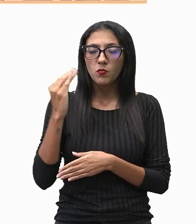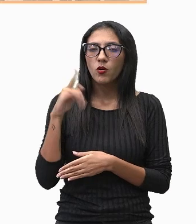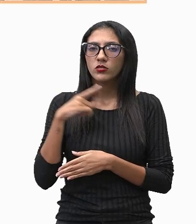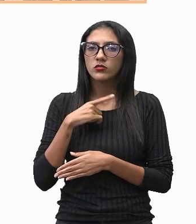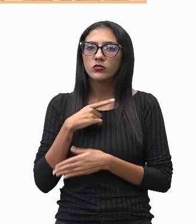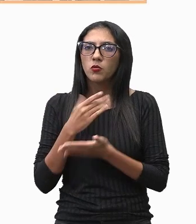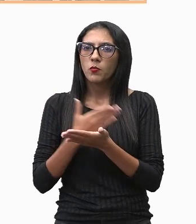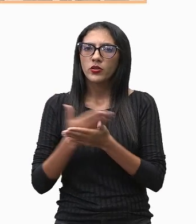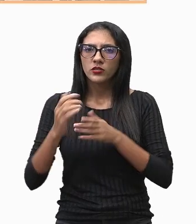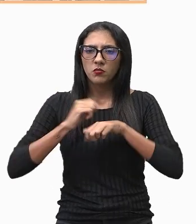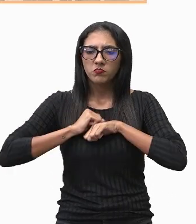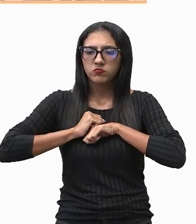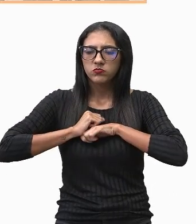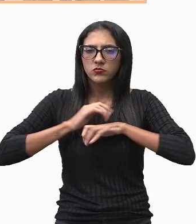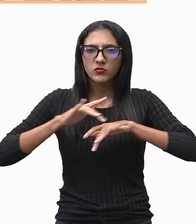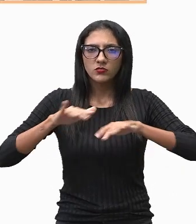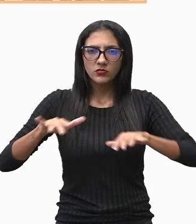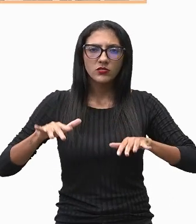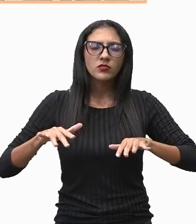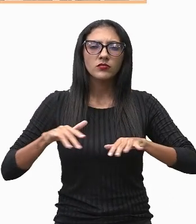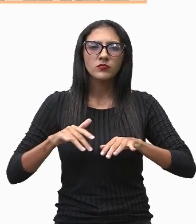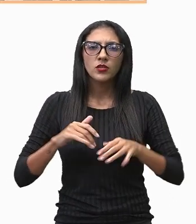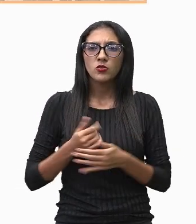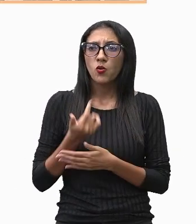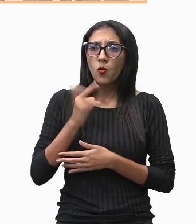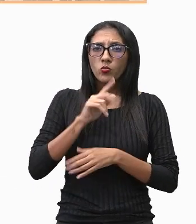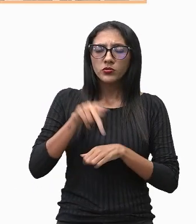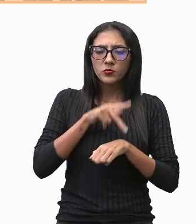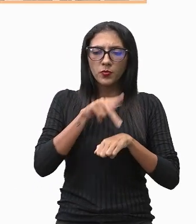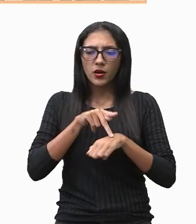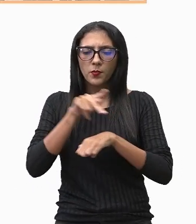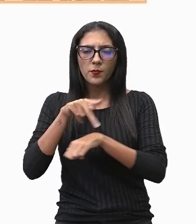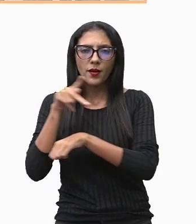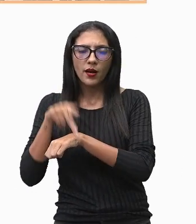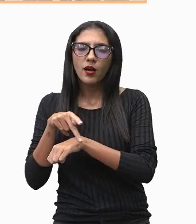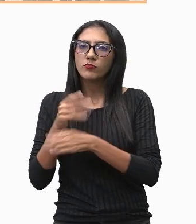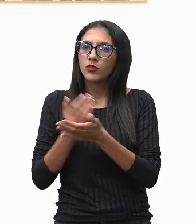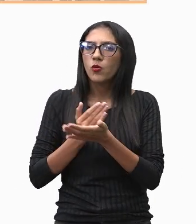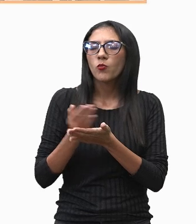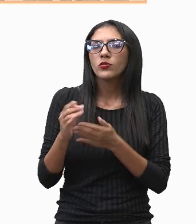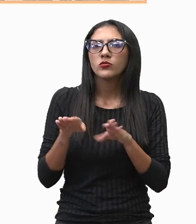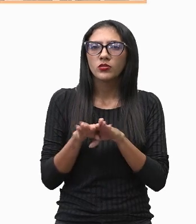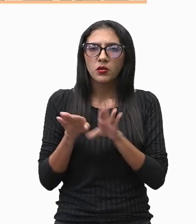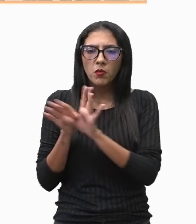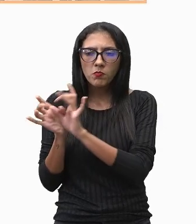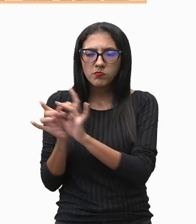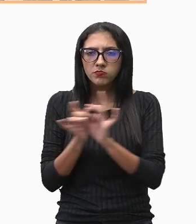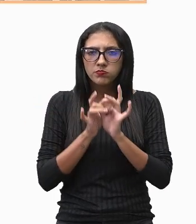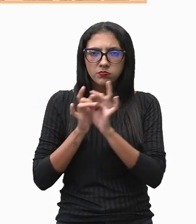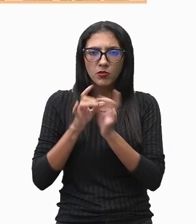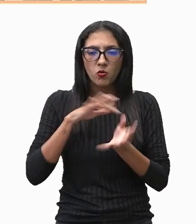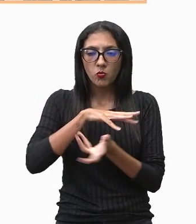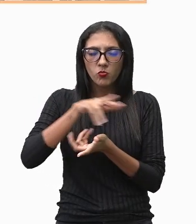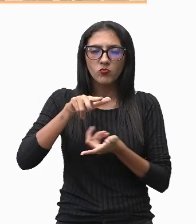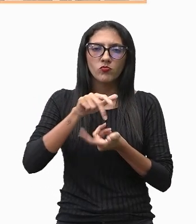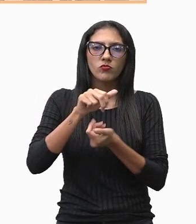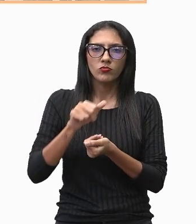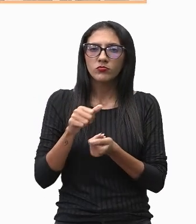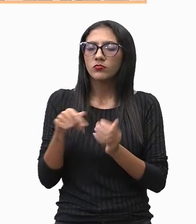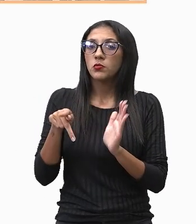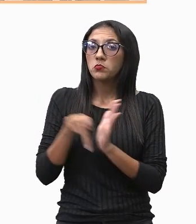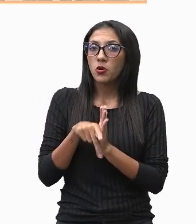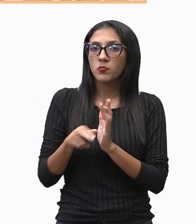se espalhando pelo mundo, ajudando aí nessa liderança no comércio global que os Estados